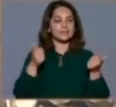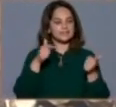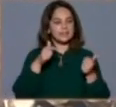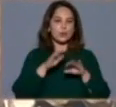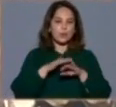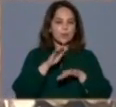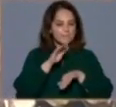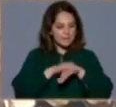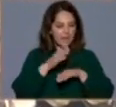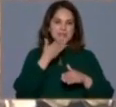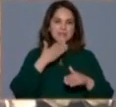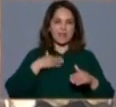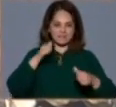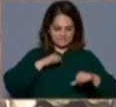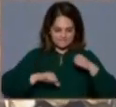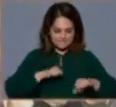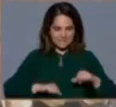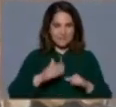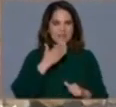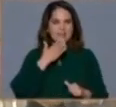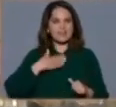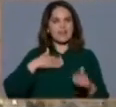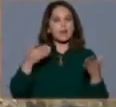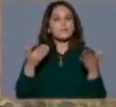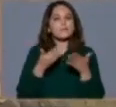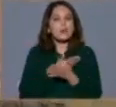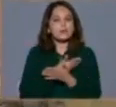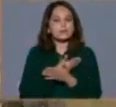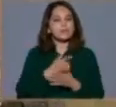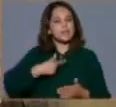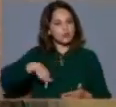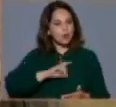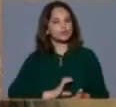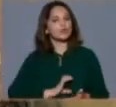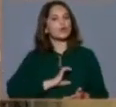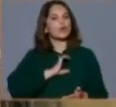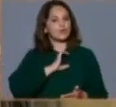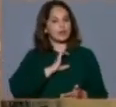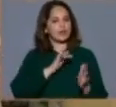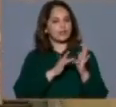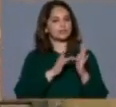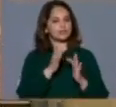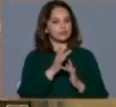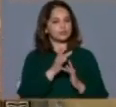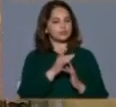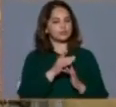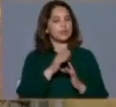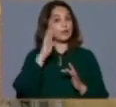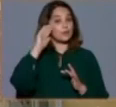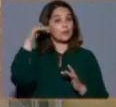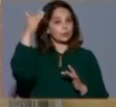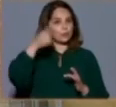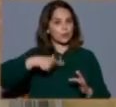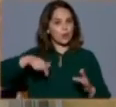temer a morte. É o encontro com Jesus que nos permite confiar que também na morte Ele está